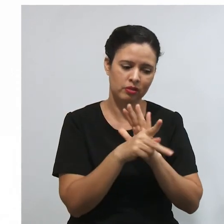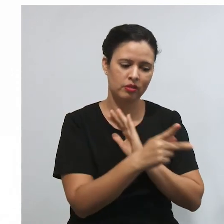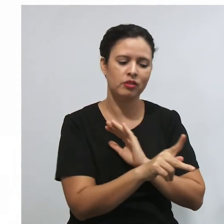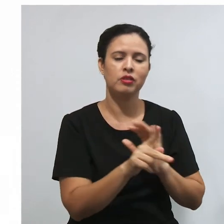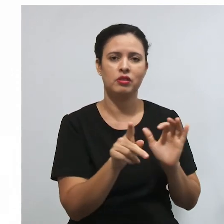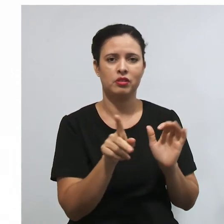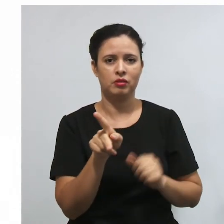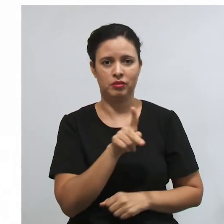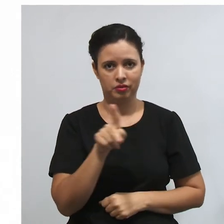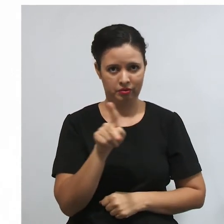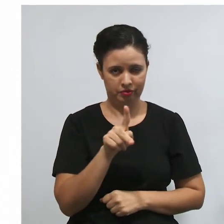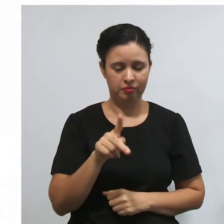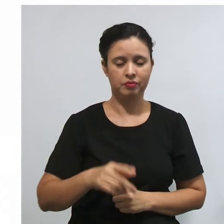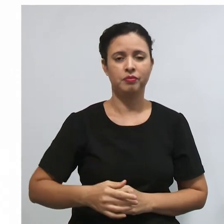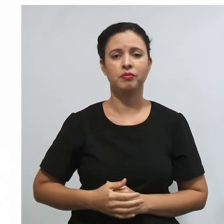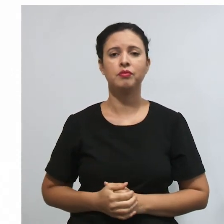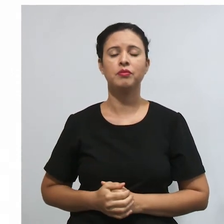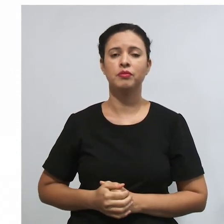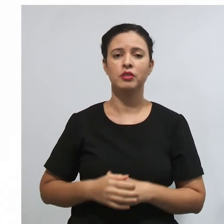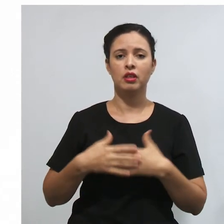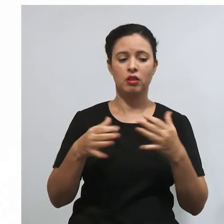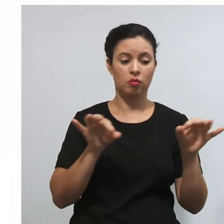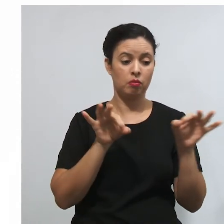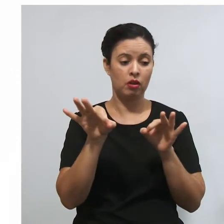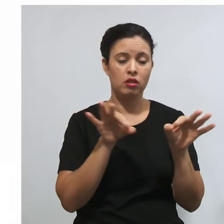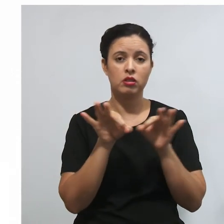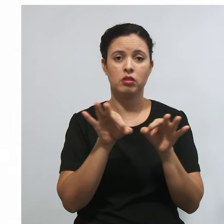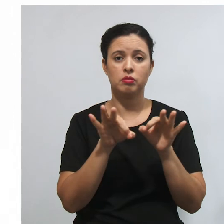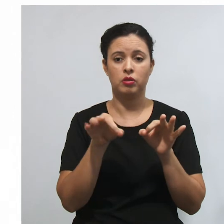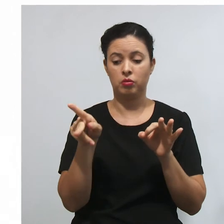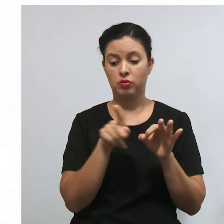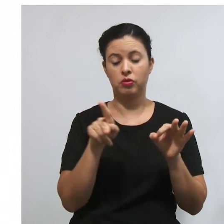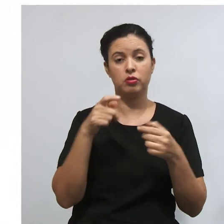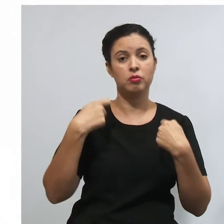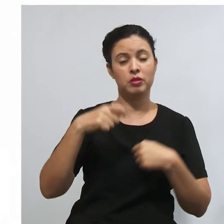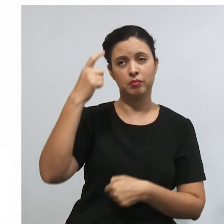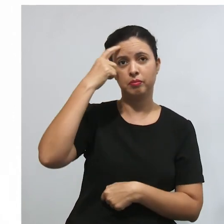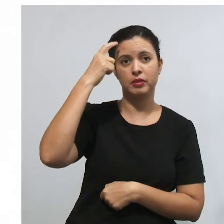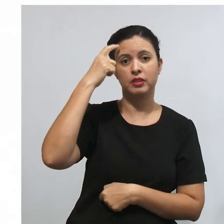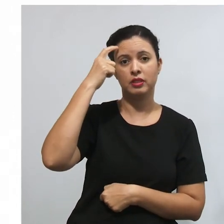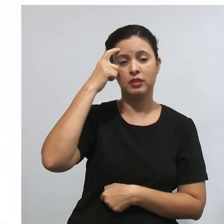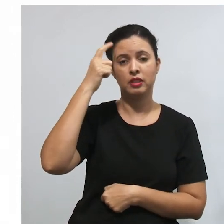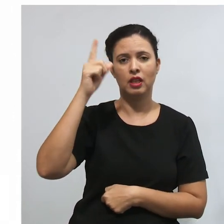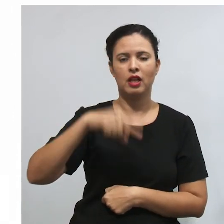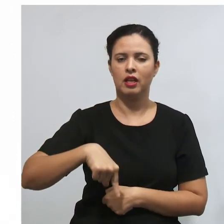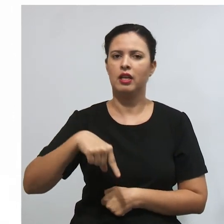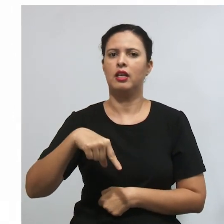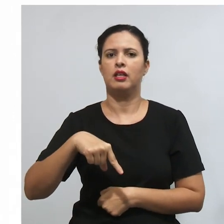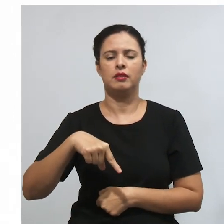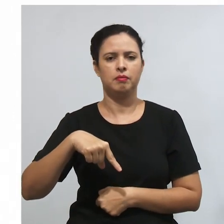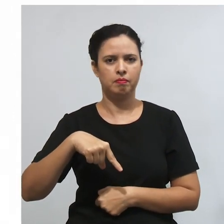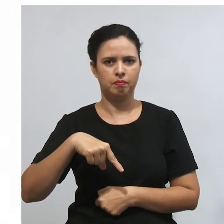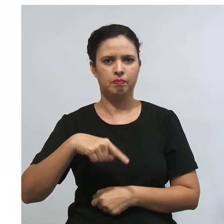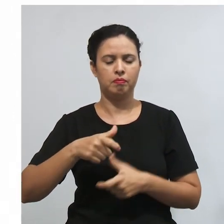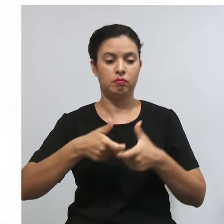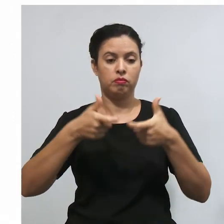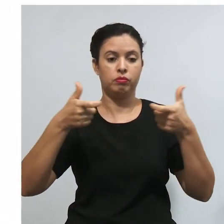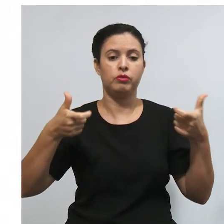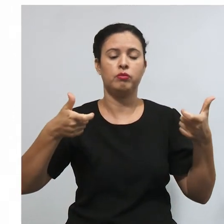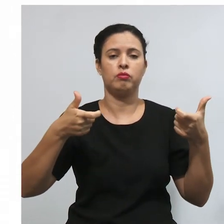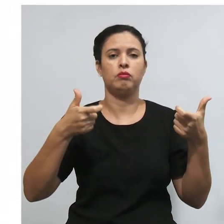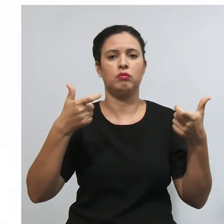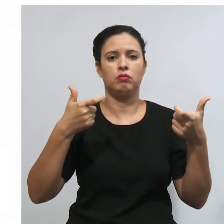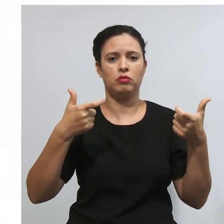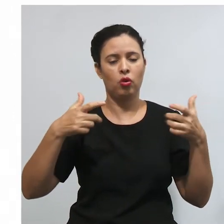que é o grande maestro. Nesse planejamento, a gente precisa compreender que há uma complexidade deste